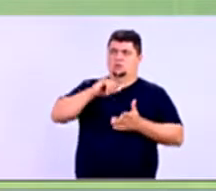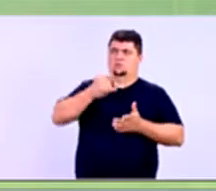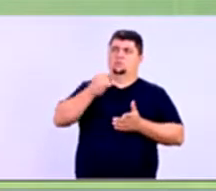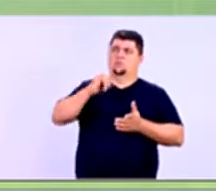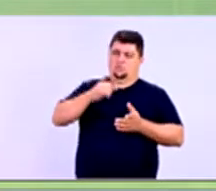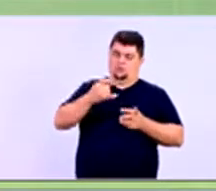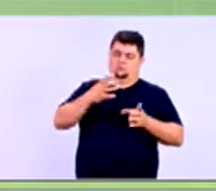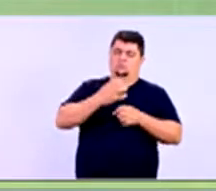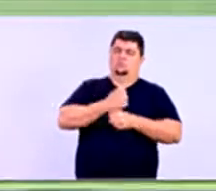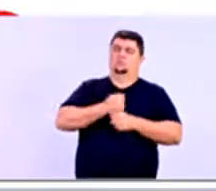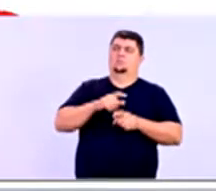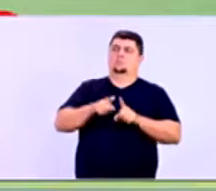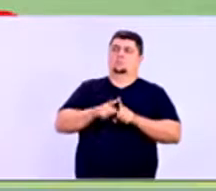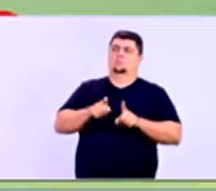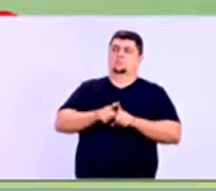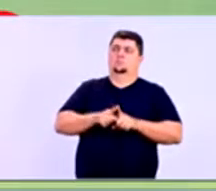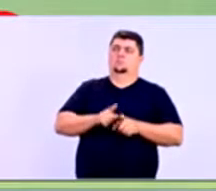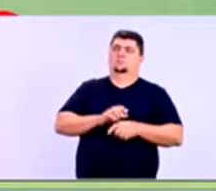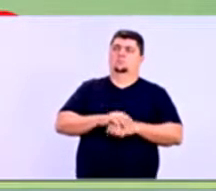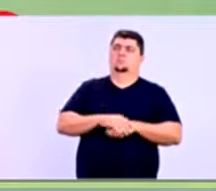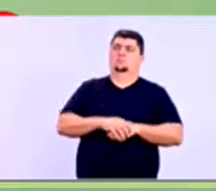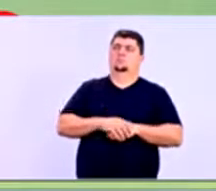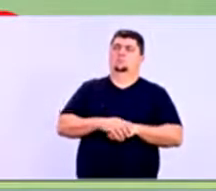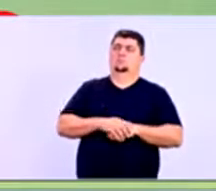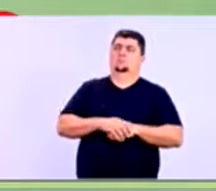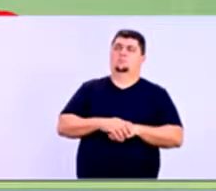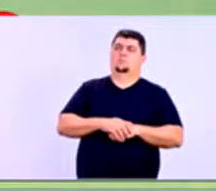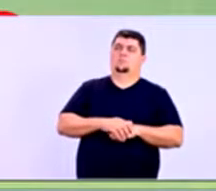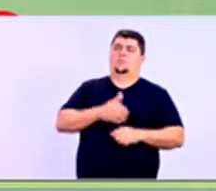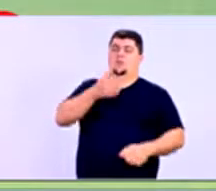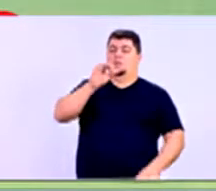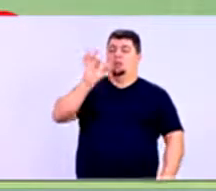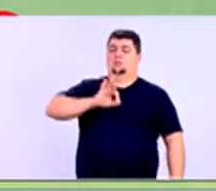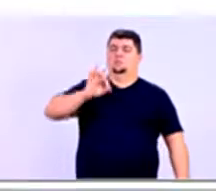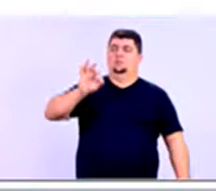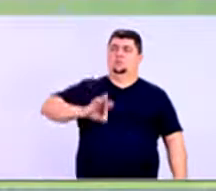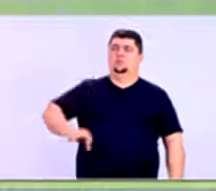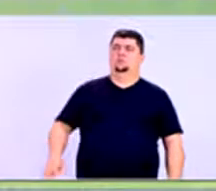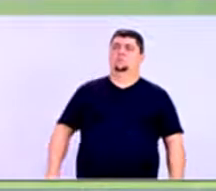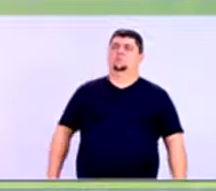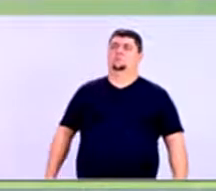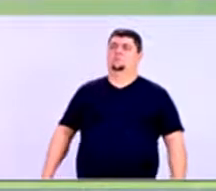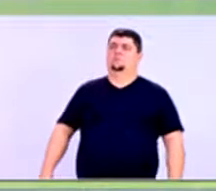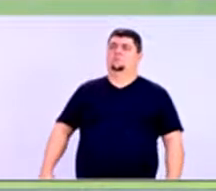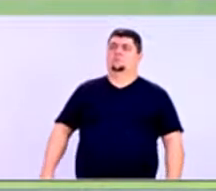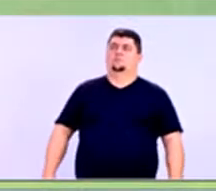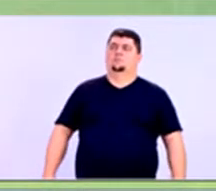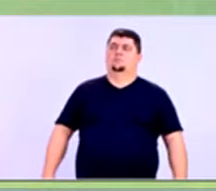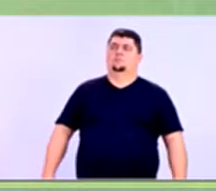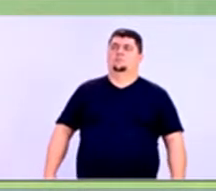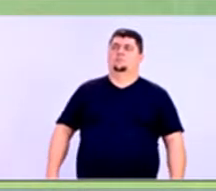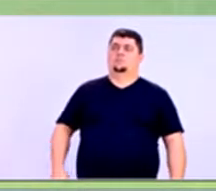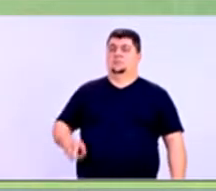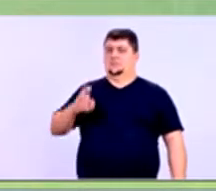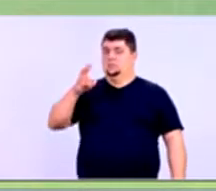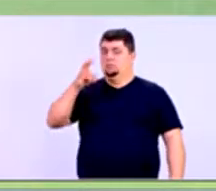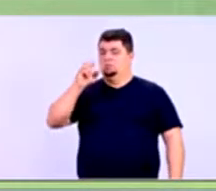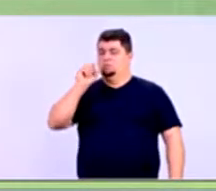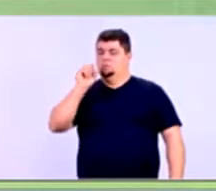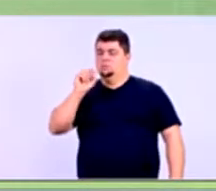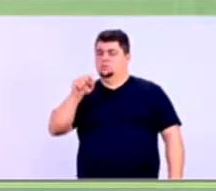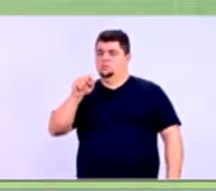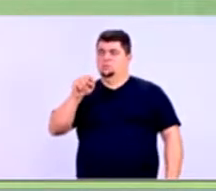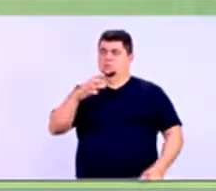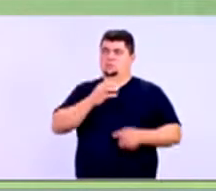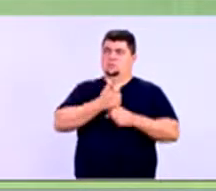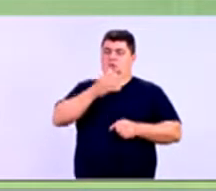pagar juros. A que taxa? Há uma taxa de 10%. Então, além dos 5 mil, eu vou pagar